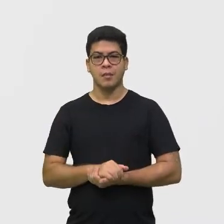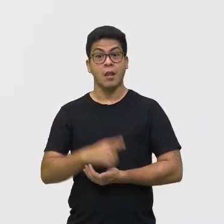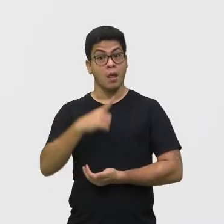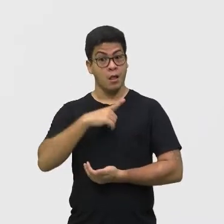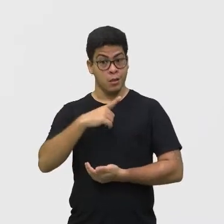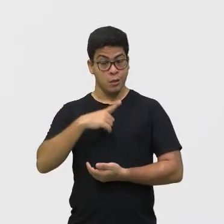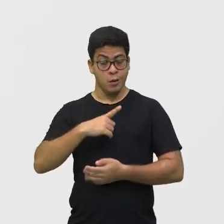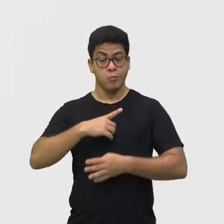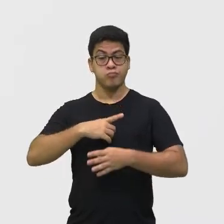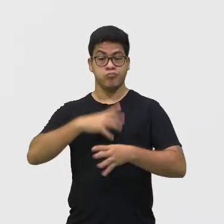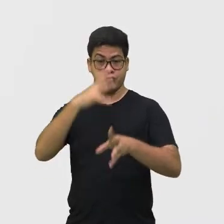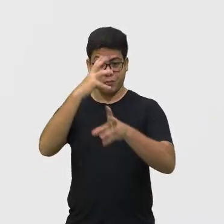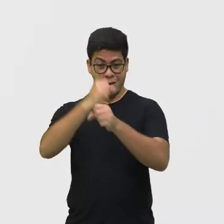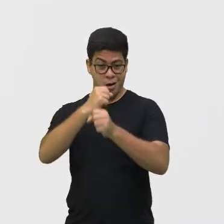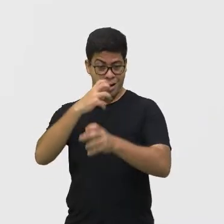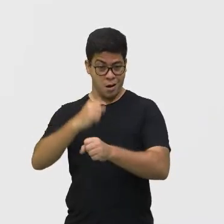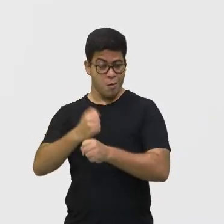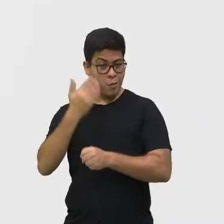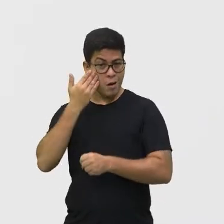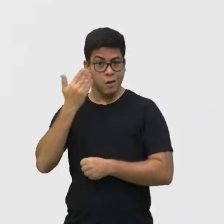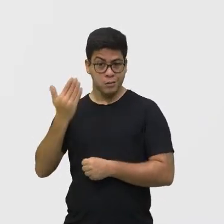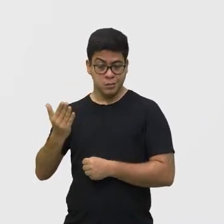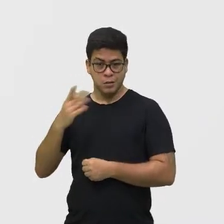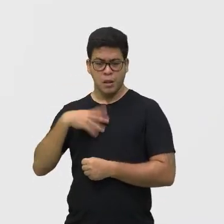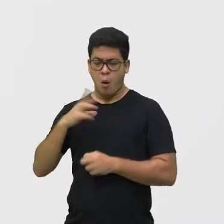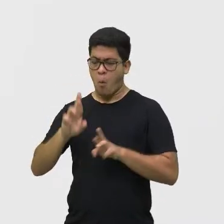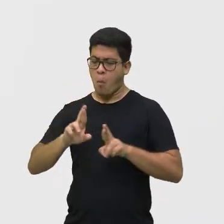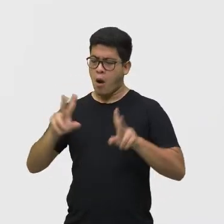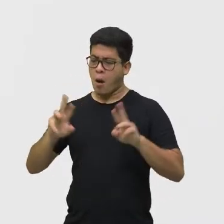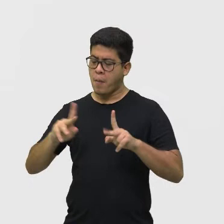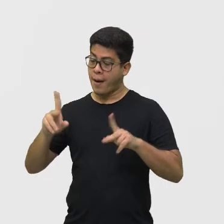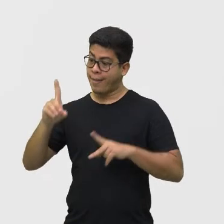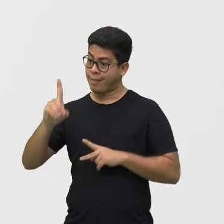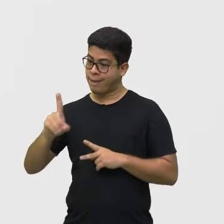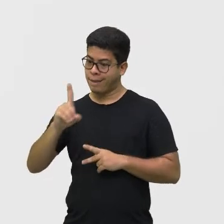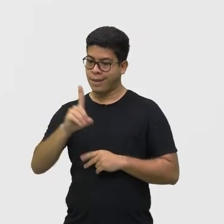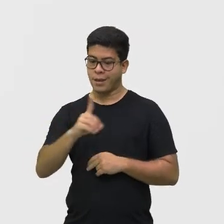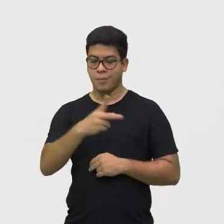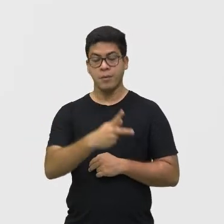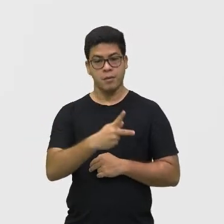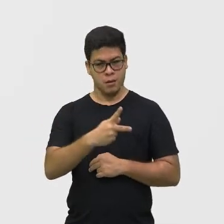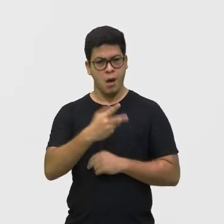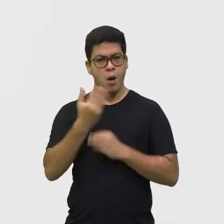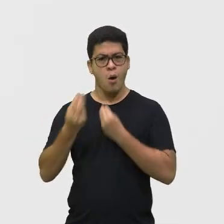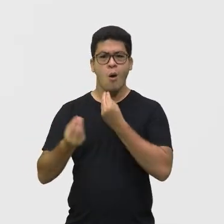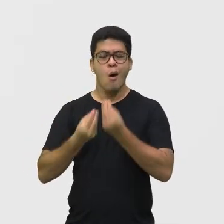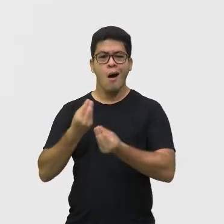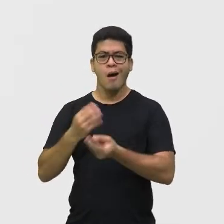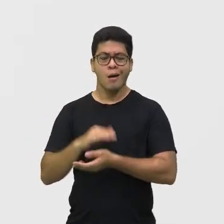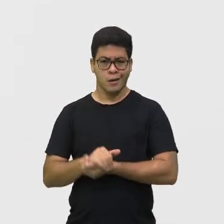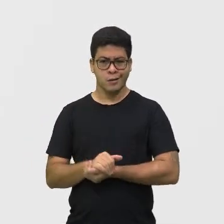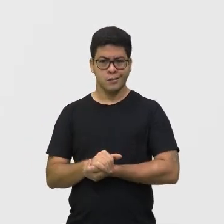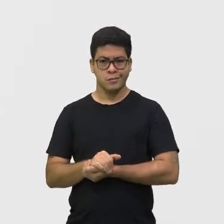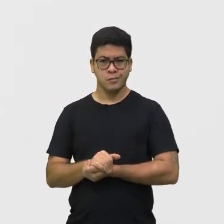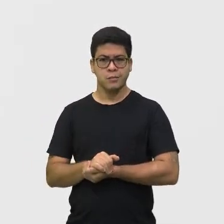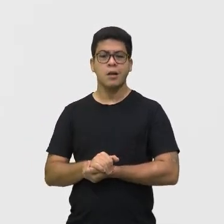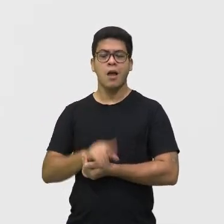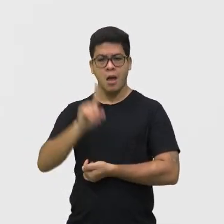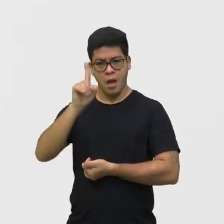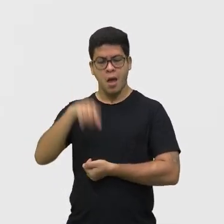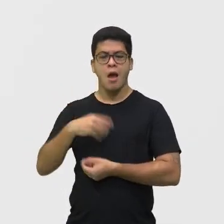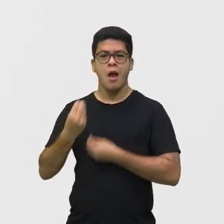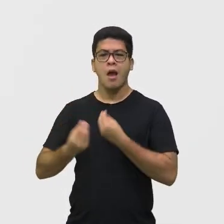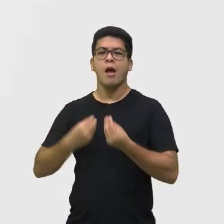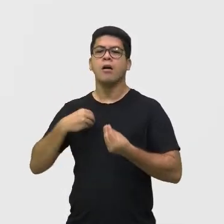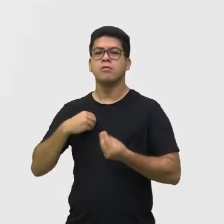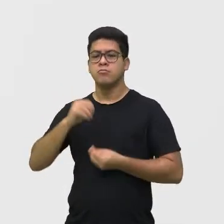questão para calcular a diferença de potencial elétrico. Então você tem aí as superfícies equipotenciais, tem